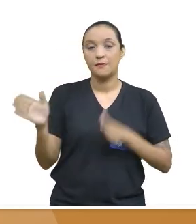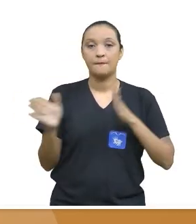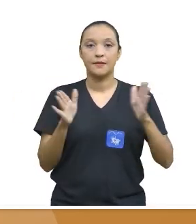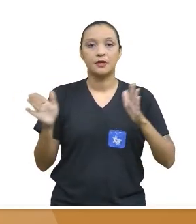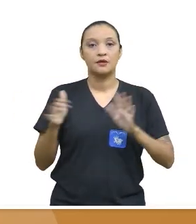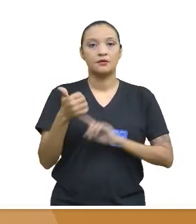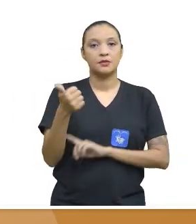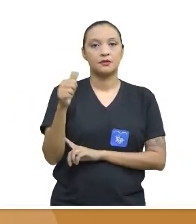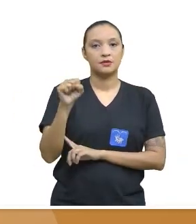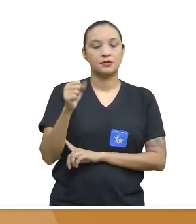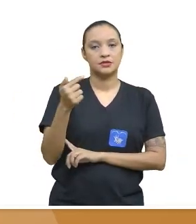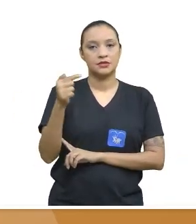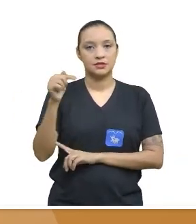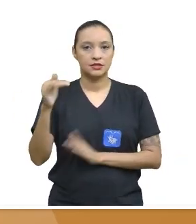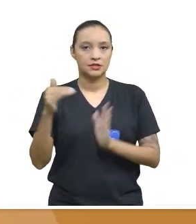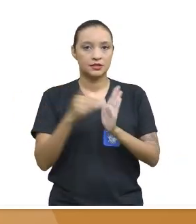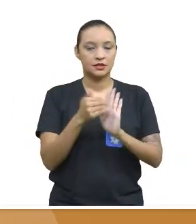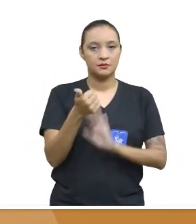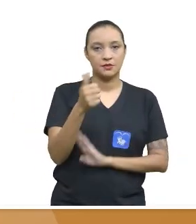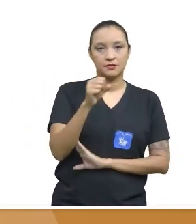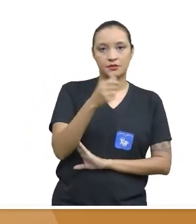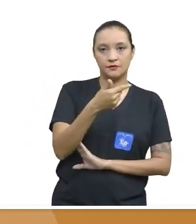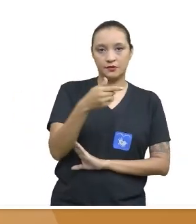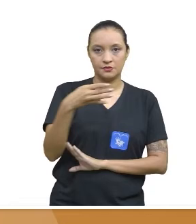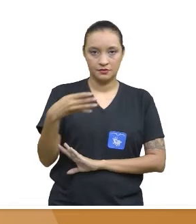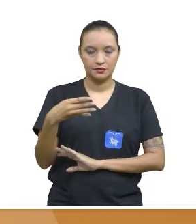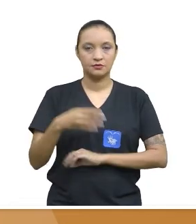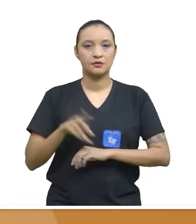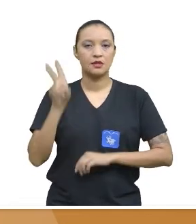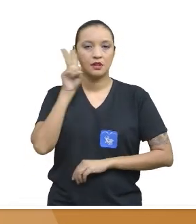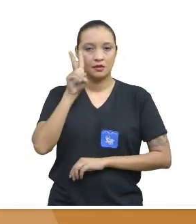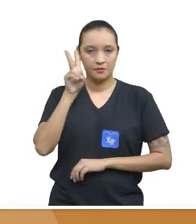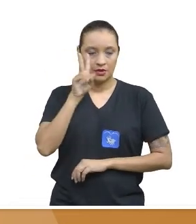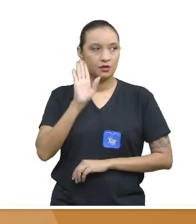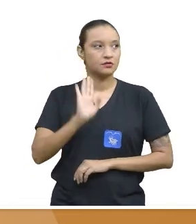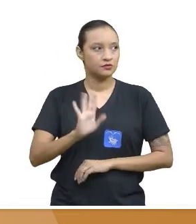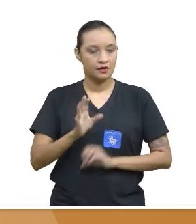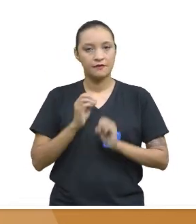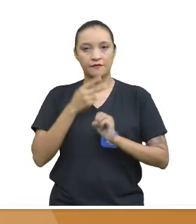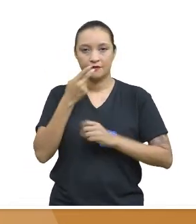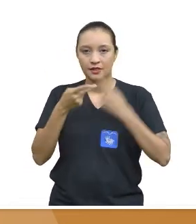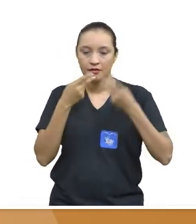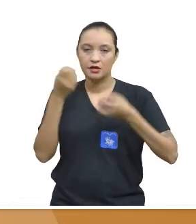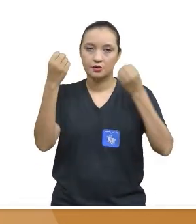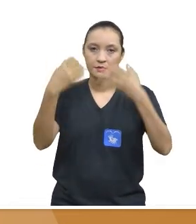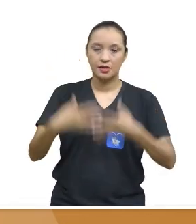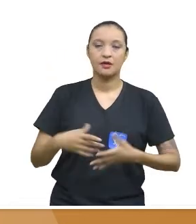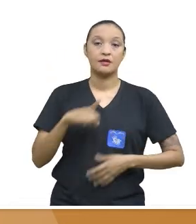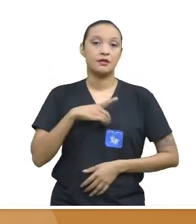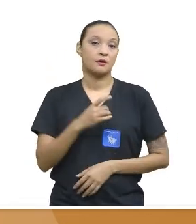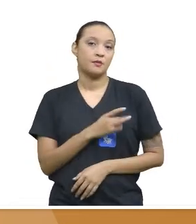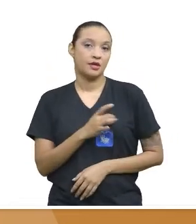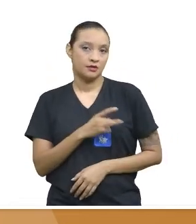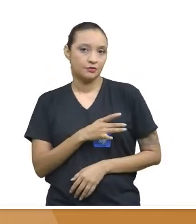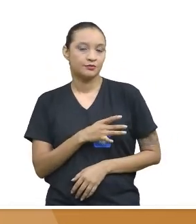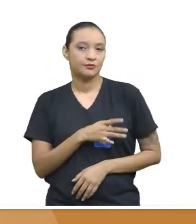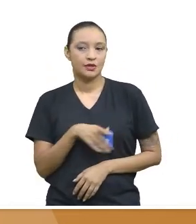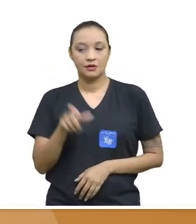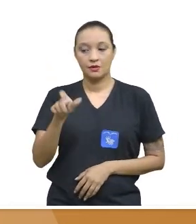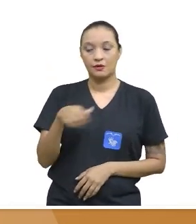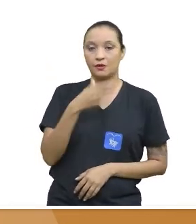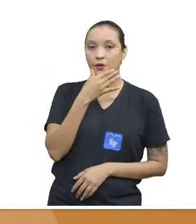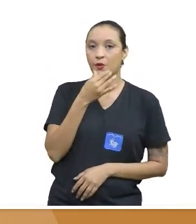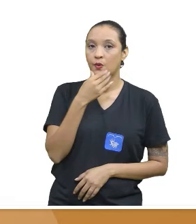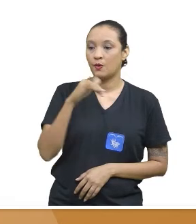até 1824. Lembrando, como eu falei para os senhores, né, houve o medo de que Simão Bolívar e José de San